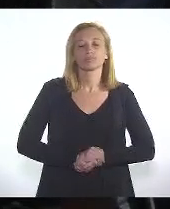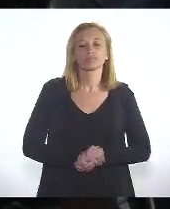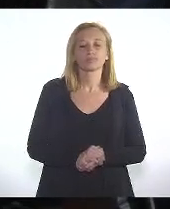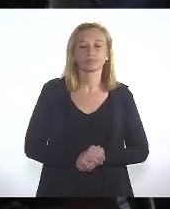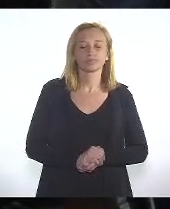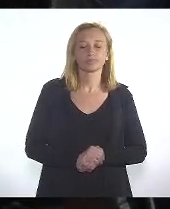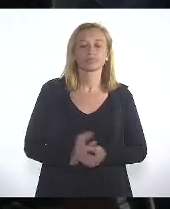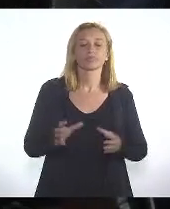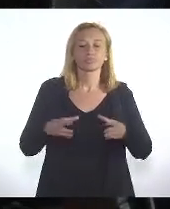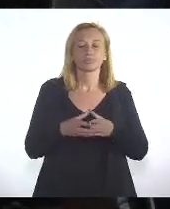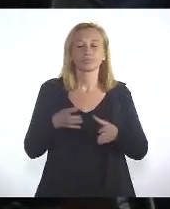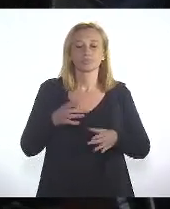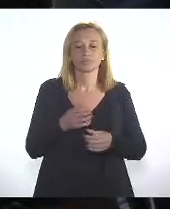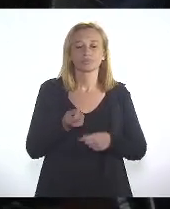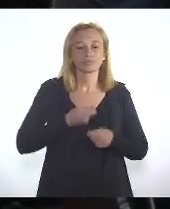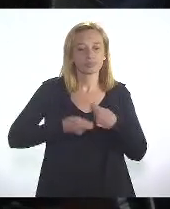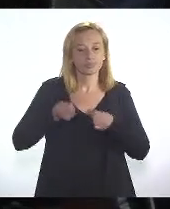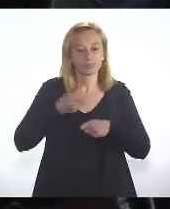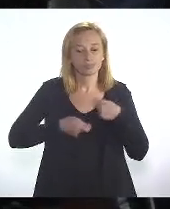Pela Comissão de Economia,